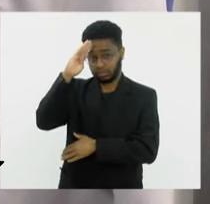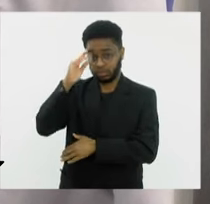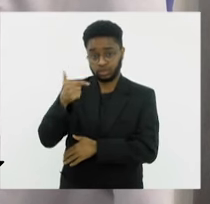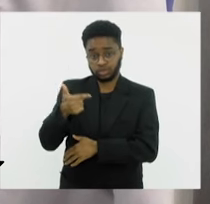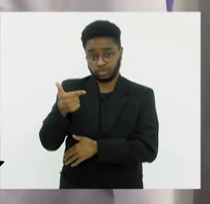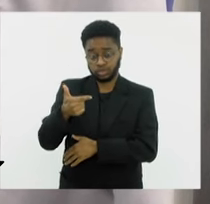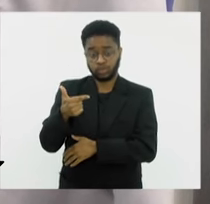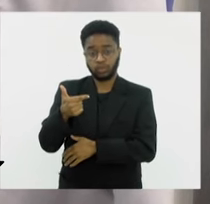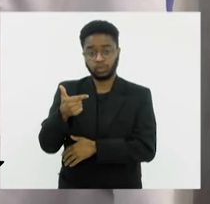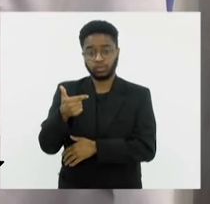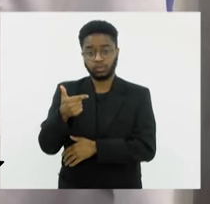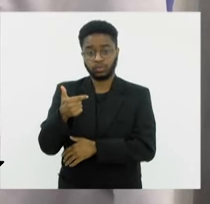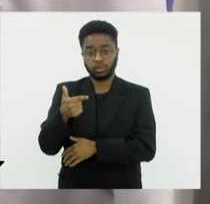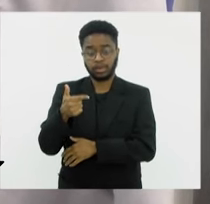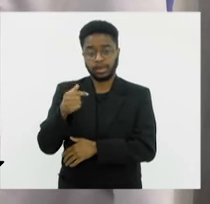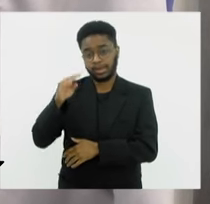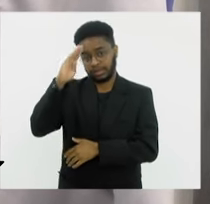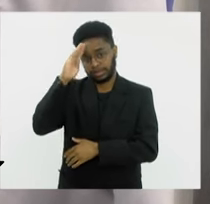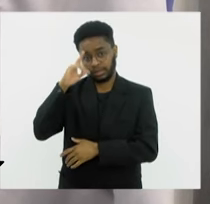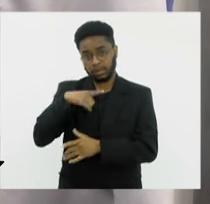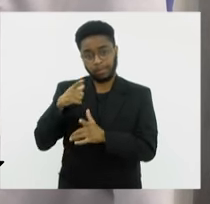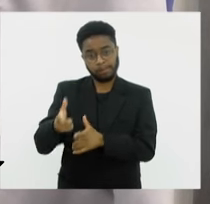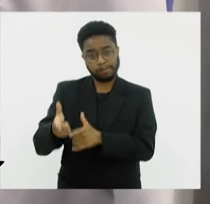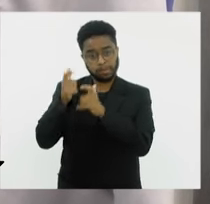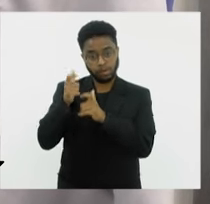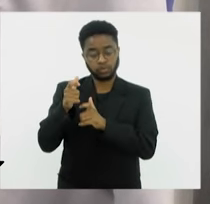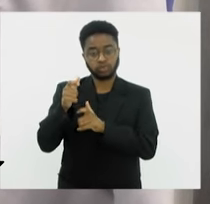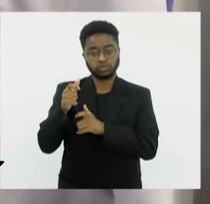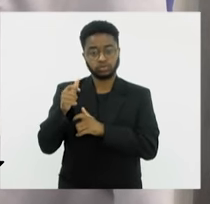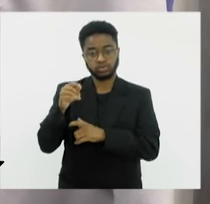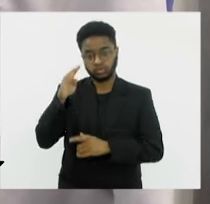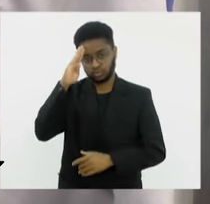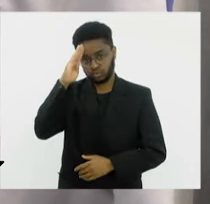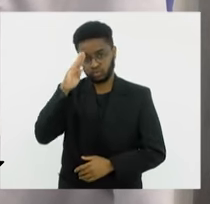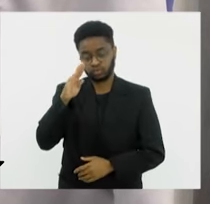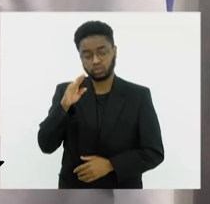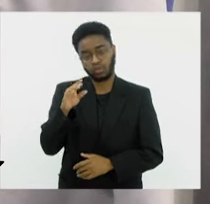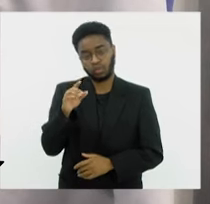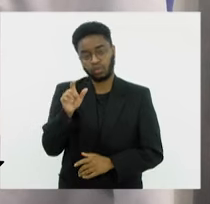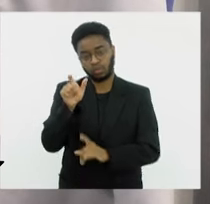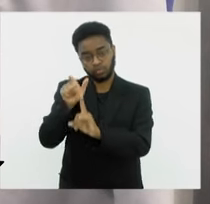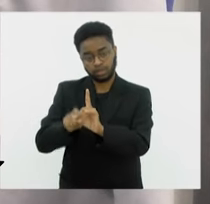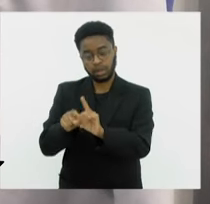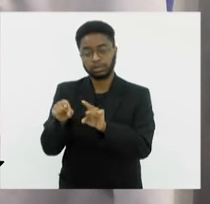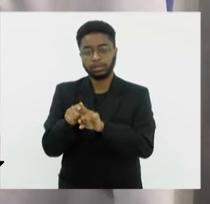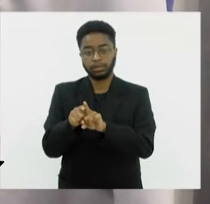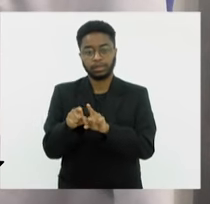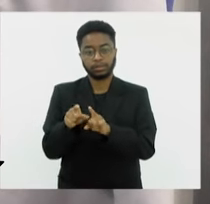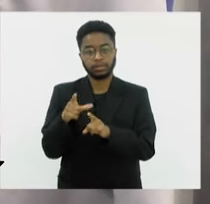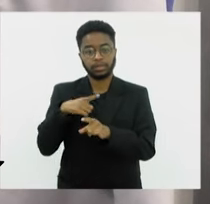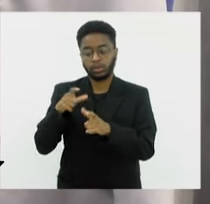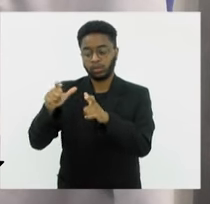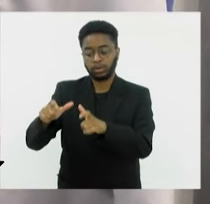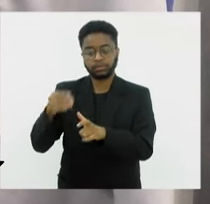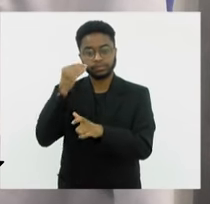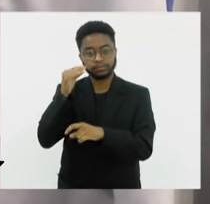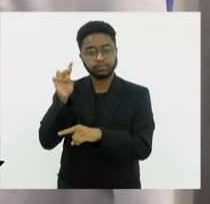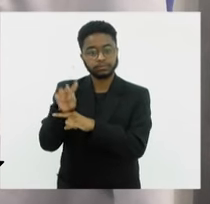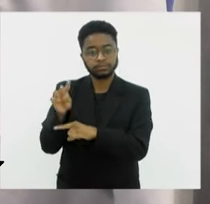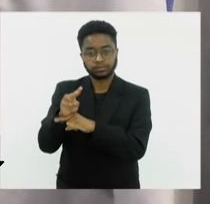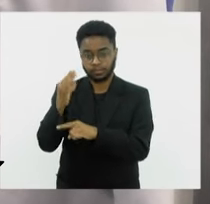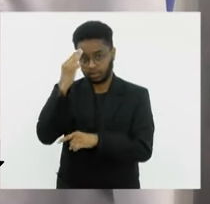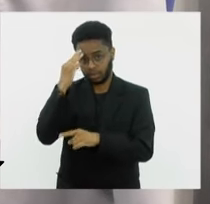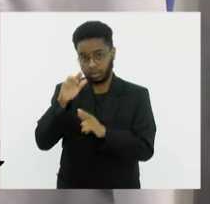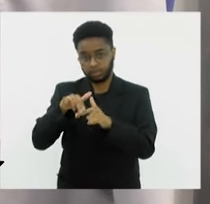foi brutalmente assassinado o soldado Cosel Filho, como também um lugar a ser preservado pela identidade